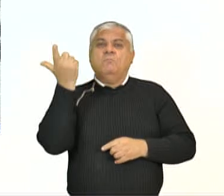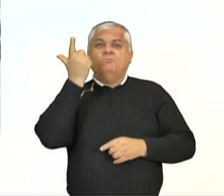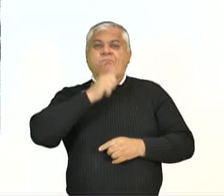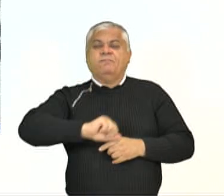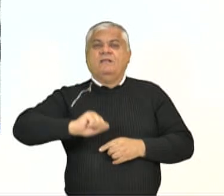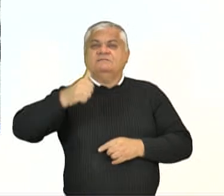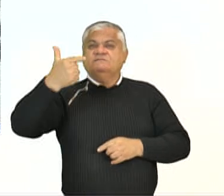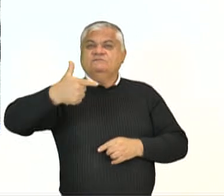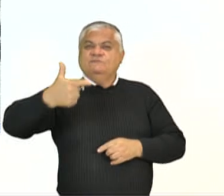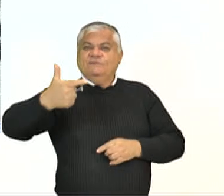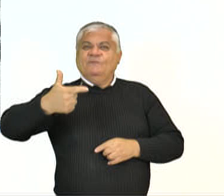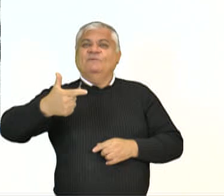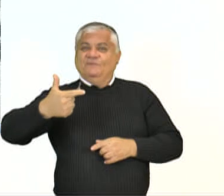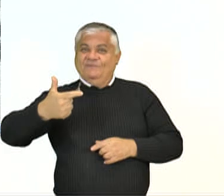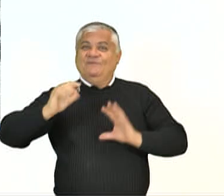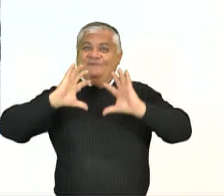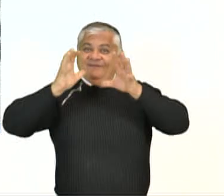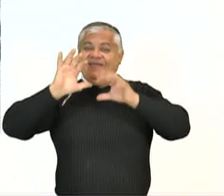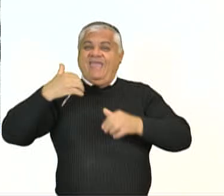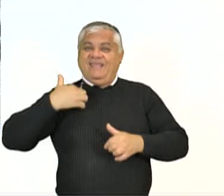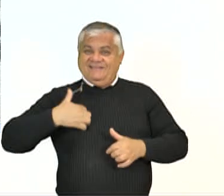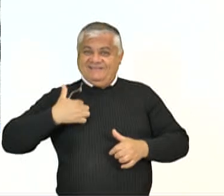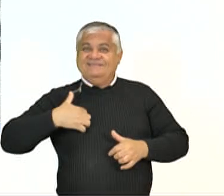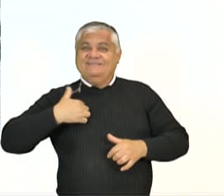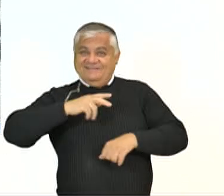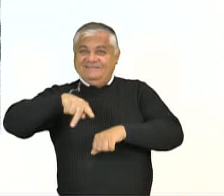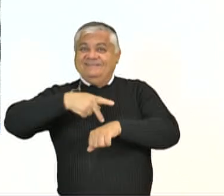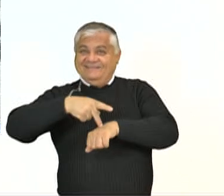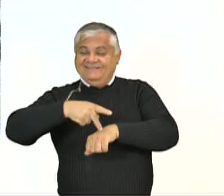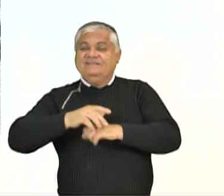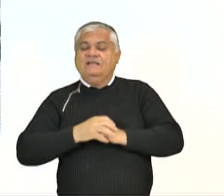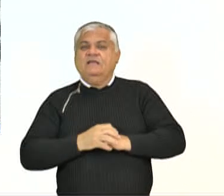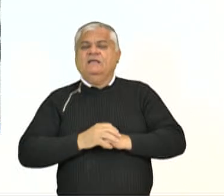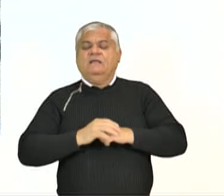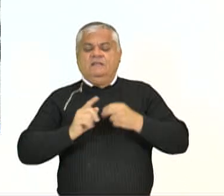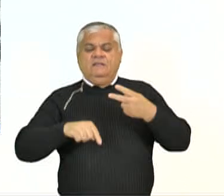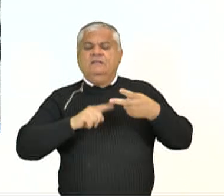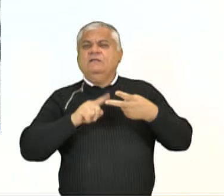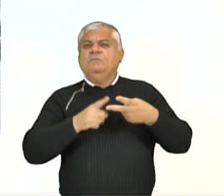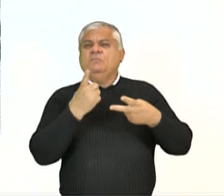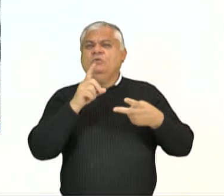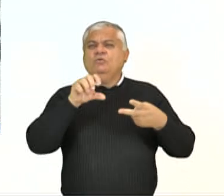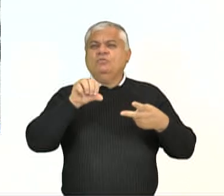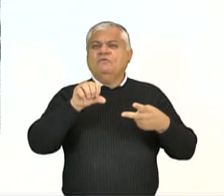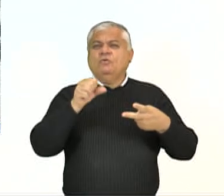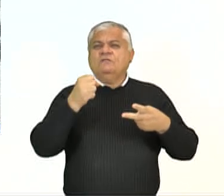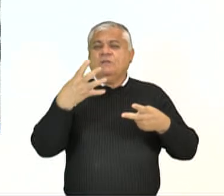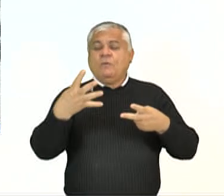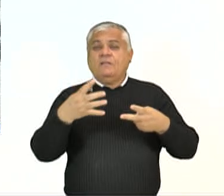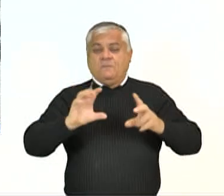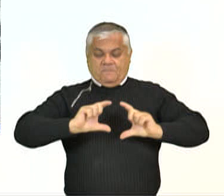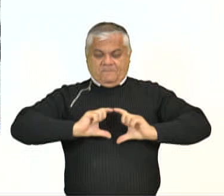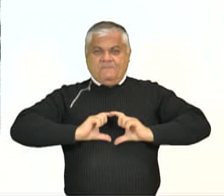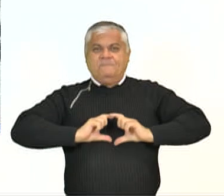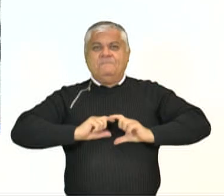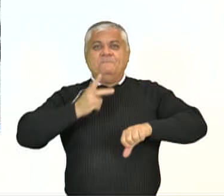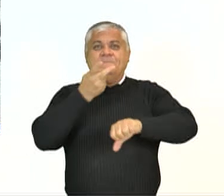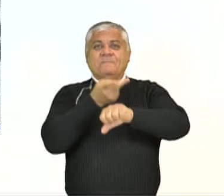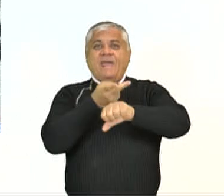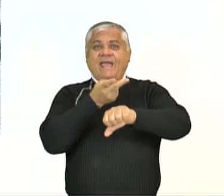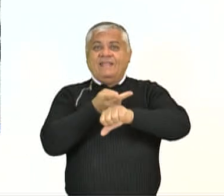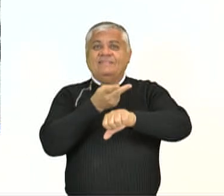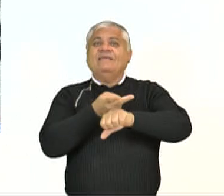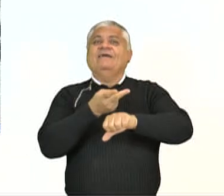vice-campeonato mundial de seleções na Argentina. E daí, 2 anos depois, conseguiu uma medalha de prata nos Jogos Olímpicos de Los